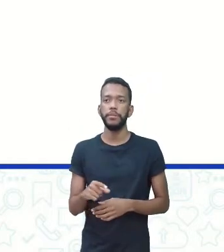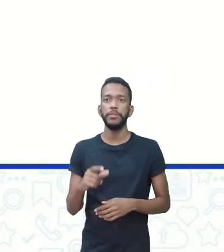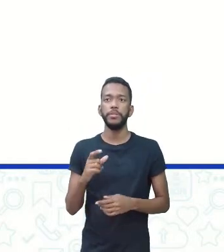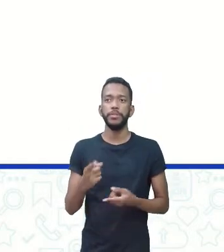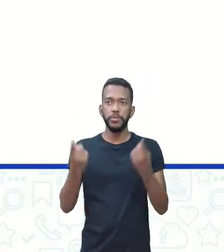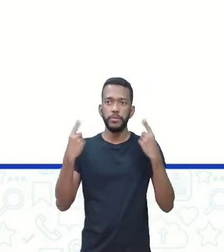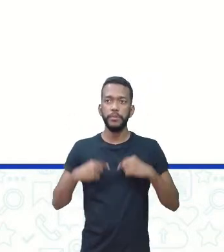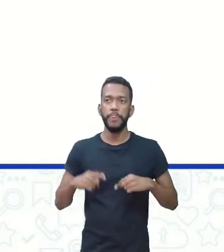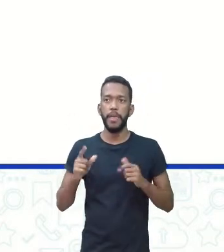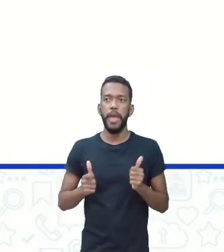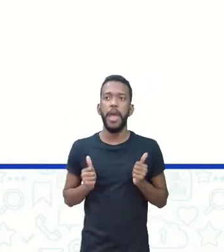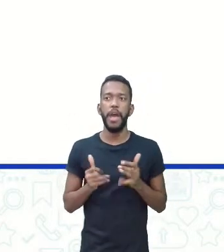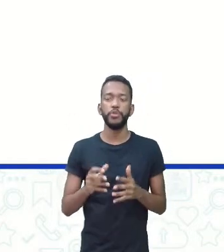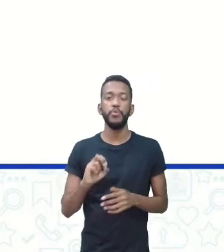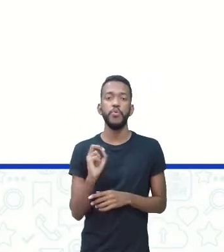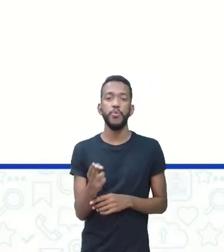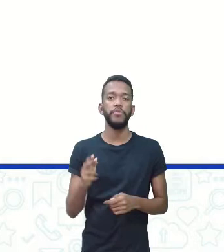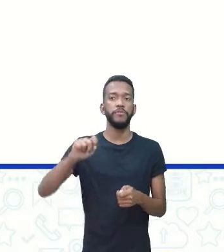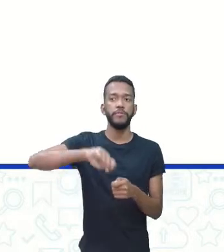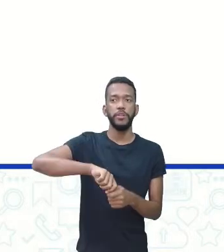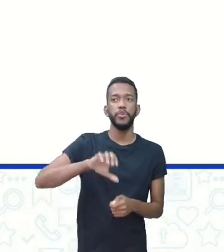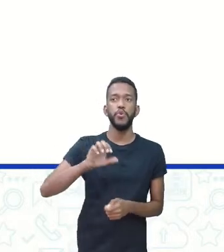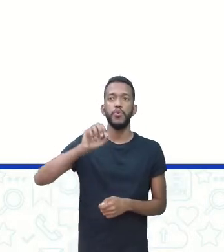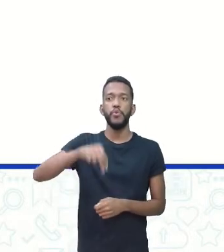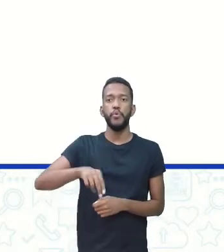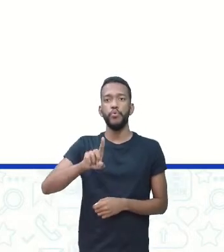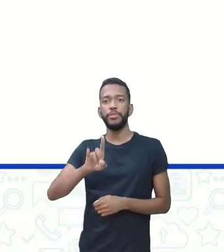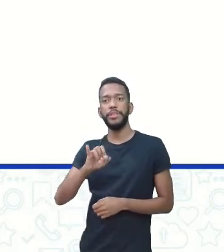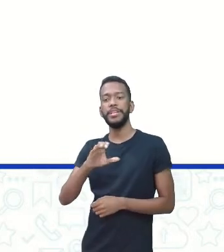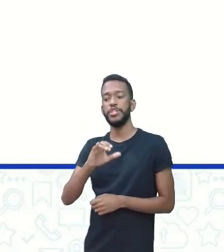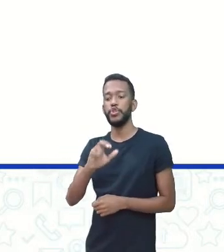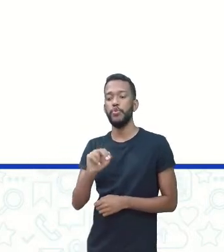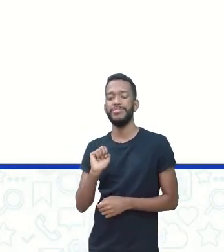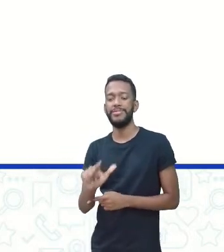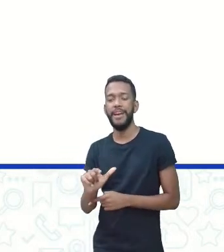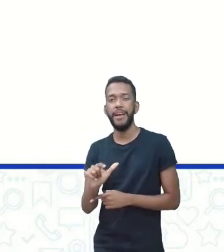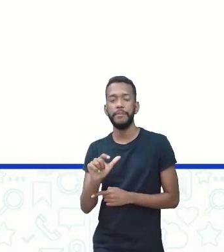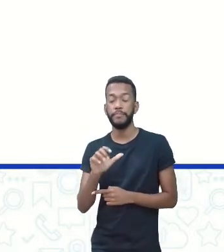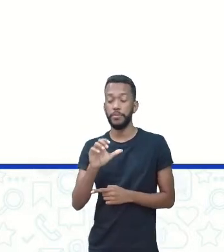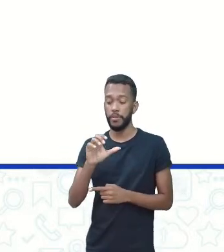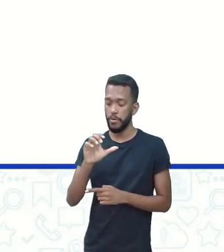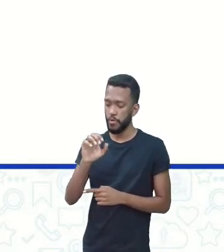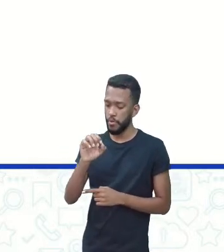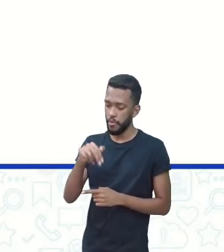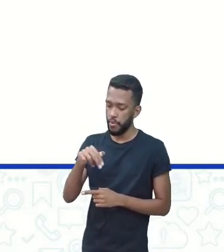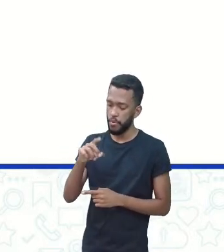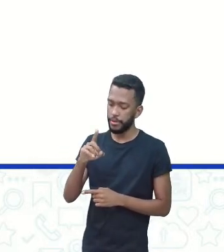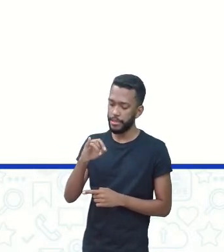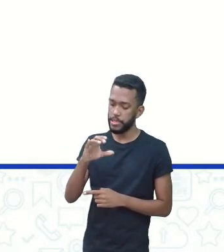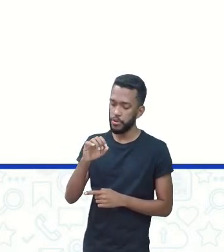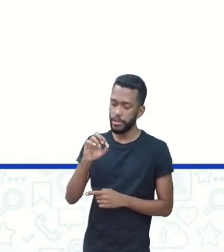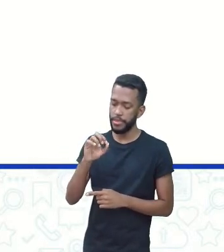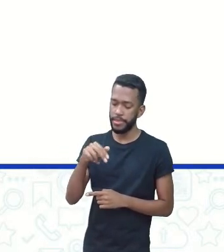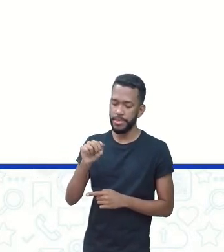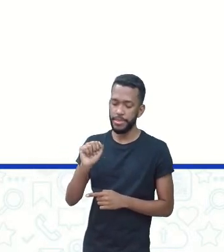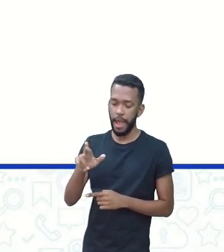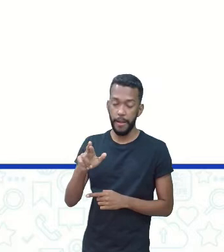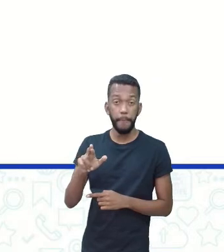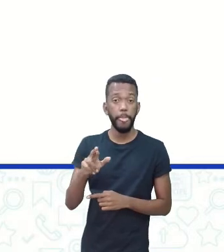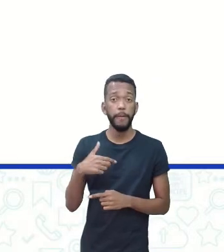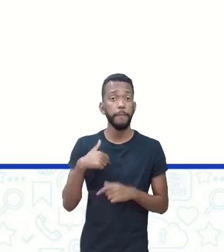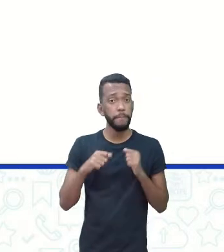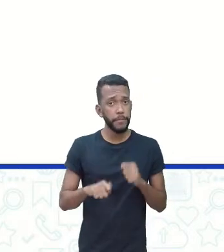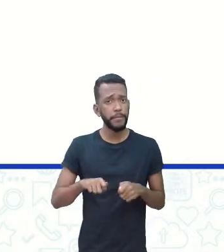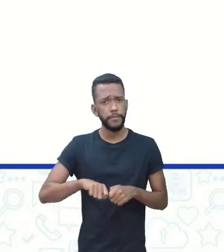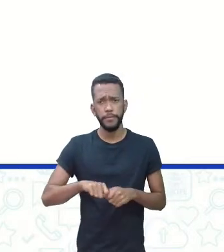condicionamento é o ato ou o efeito de condicionar. Então, eu vou condicionar o quê? Né? Eu posso condicionar